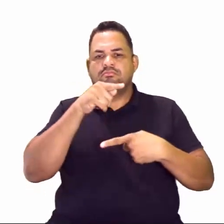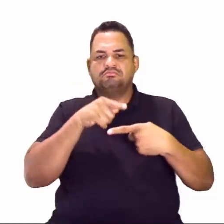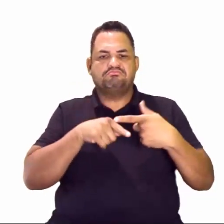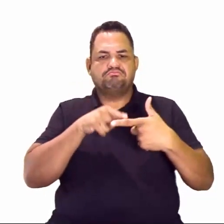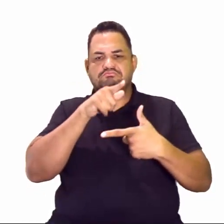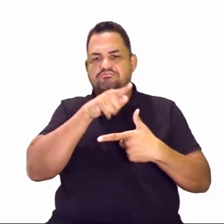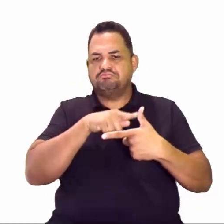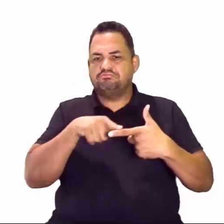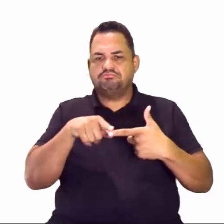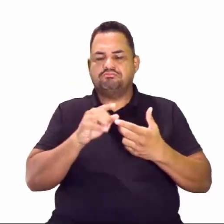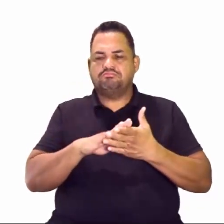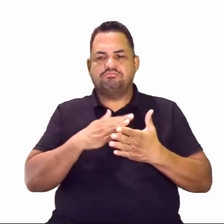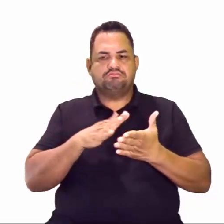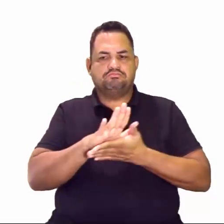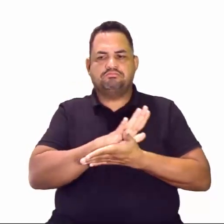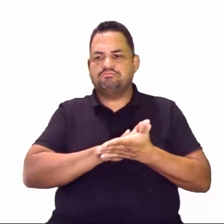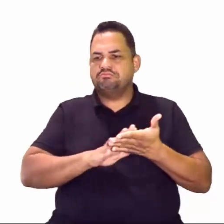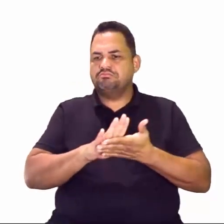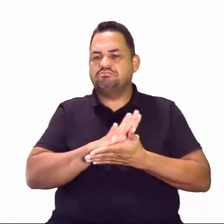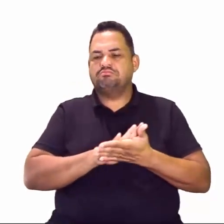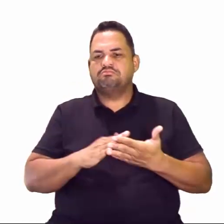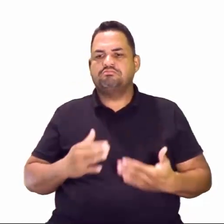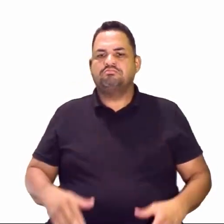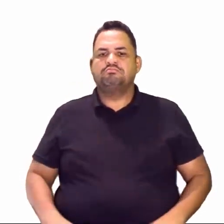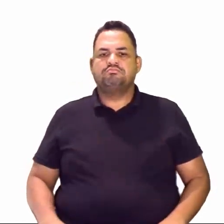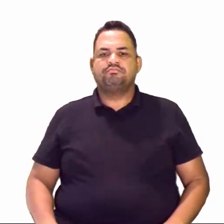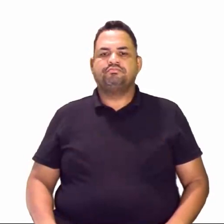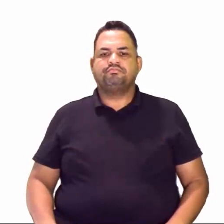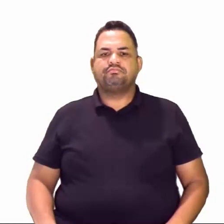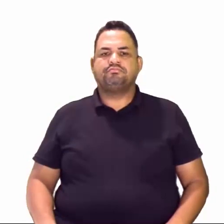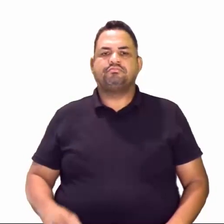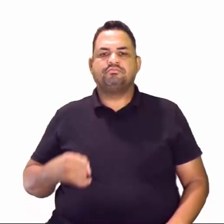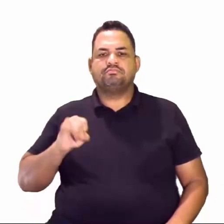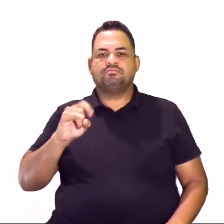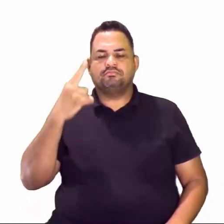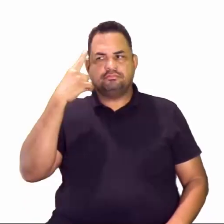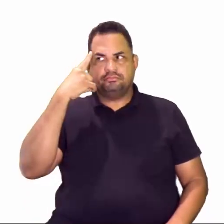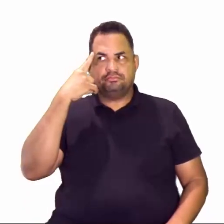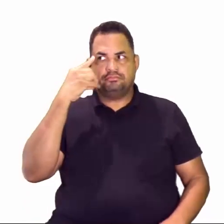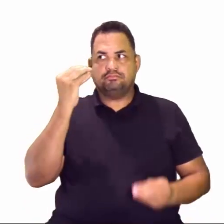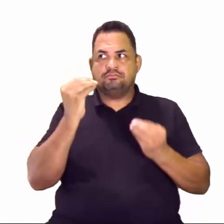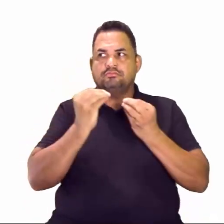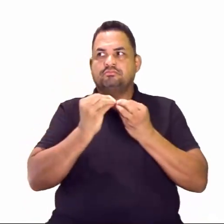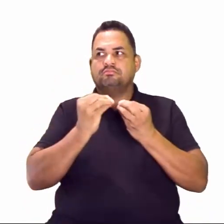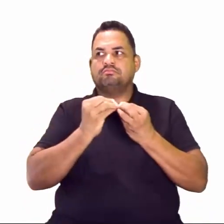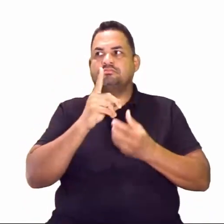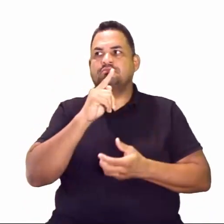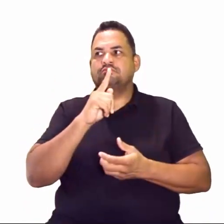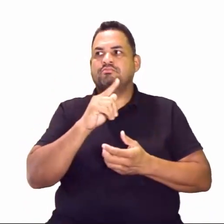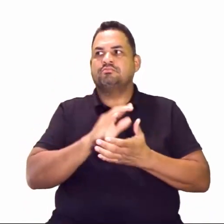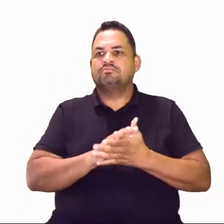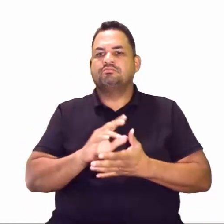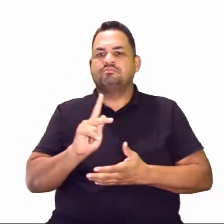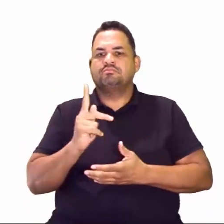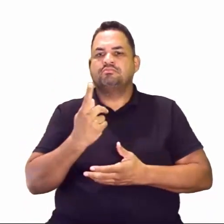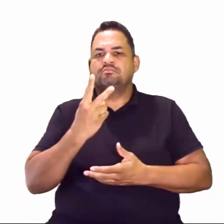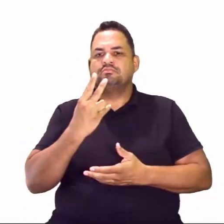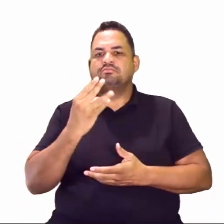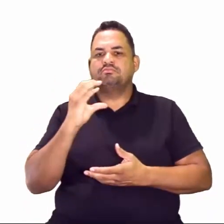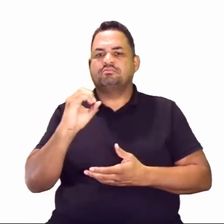nenhum fator comum. Se pensarmos também no caso da molécula da água,